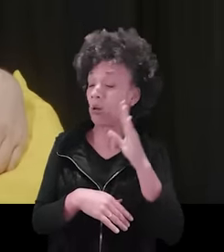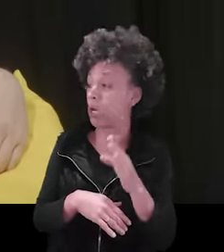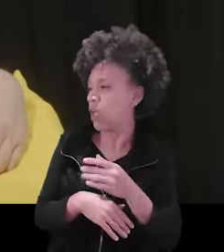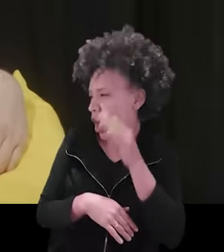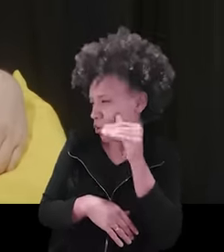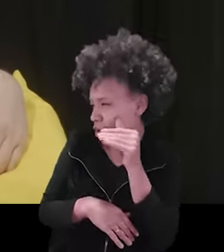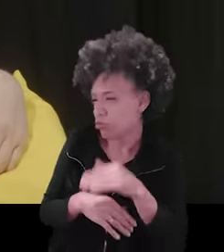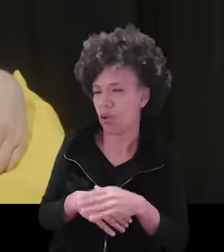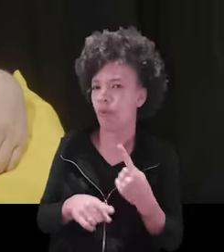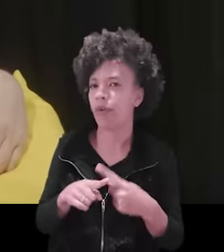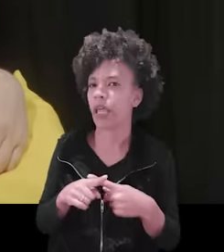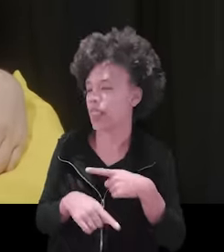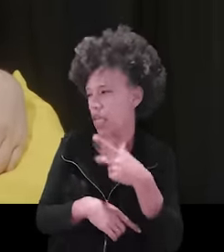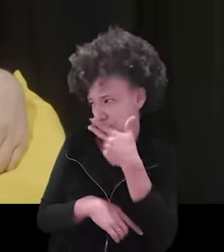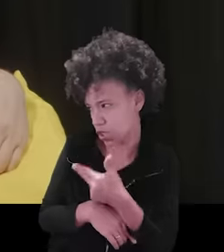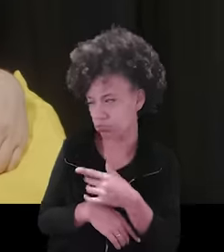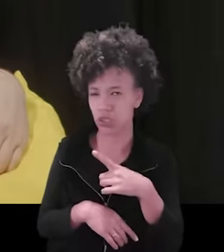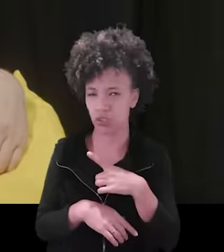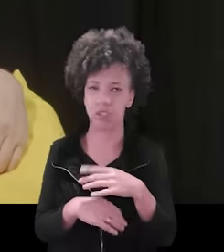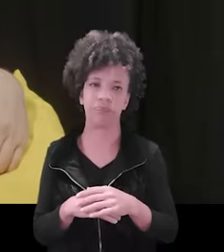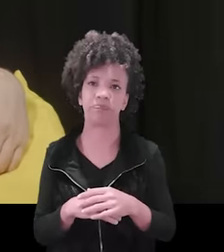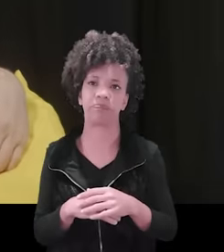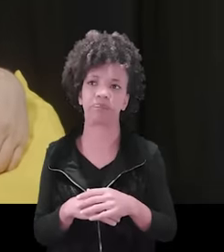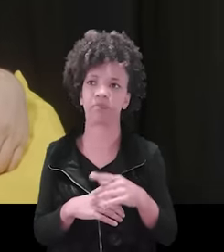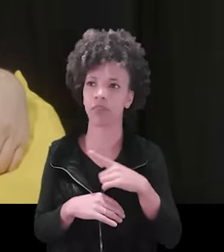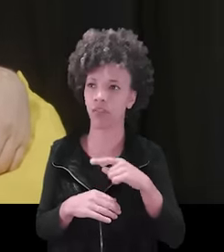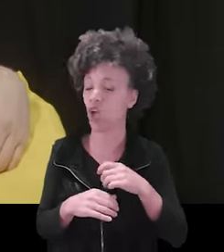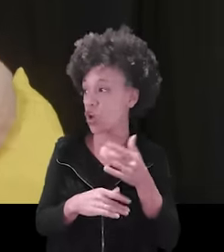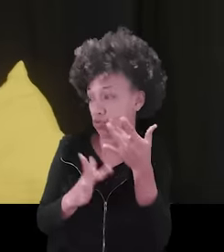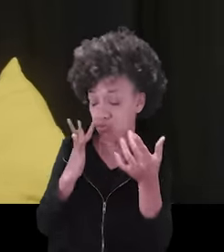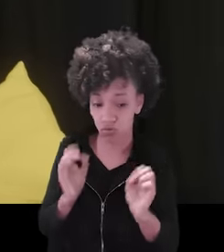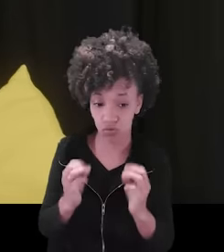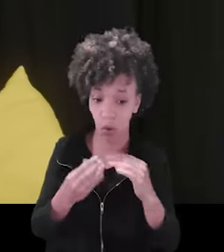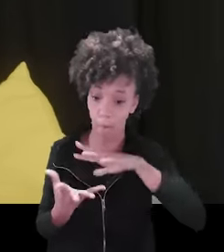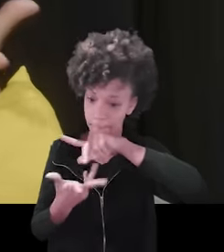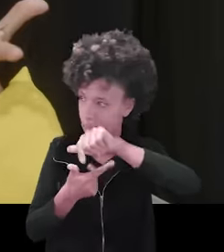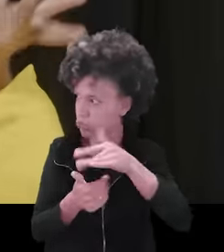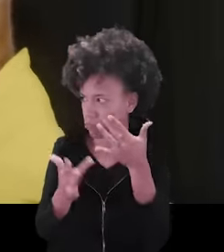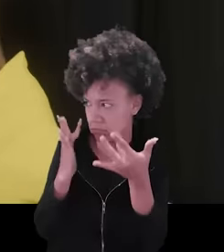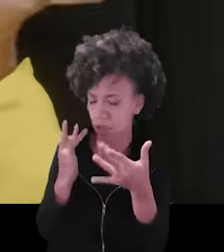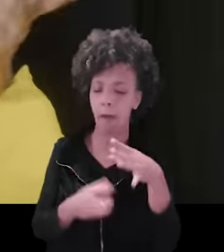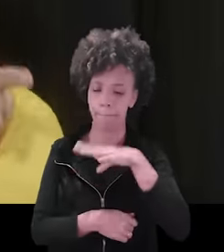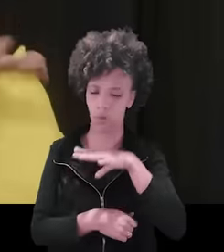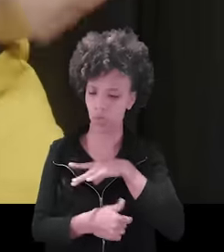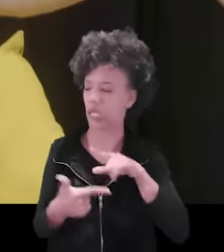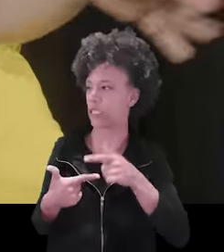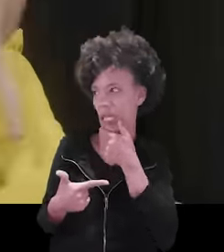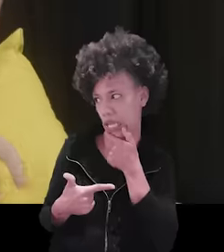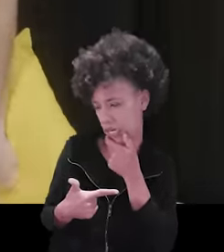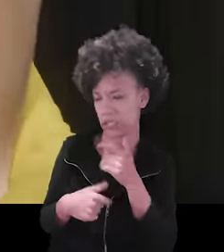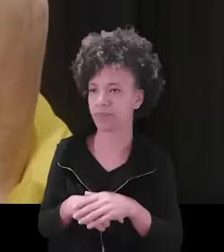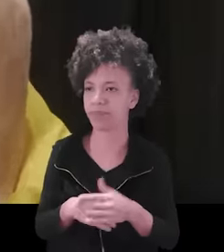e é o Brasil é muito curioso isso não é cara tem uns achismos curtinhos eu fecho pelo mundo todo assim né stand up em português